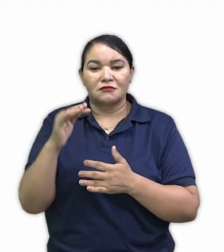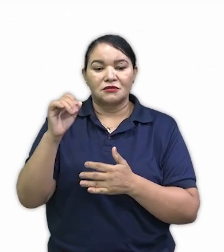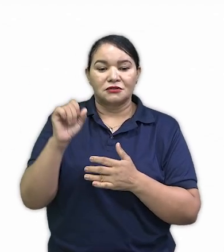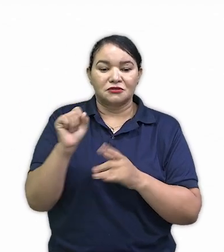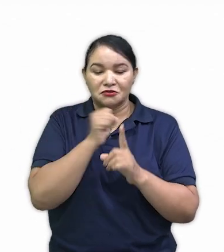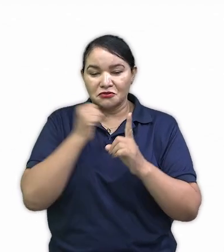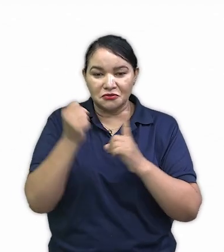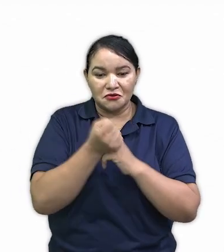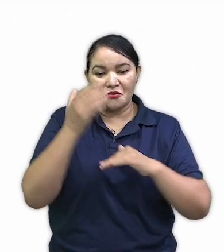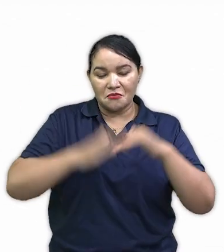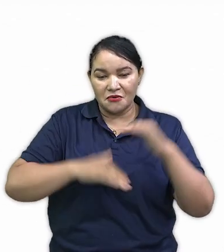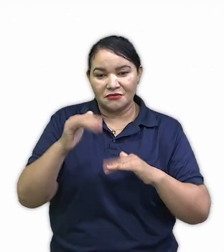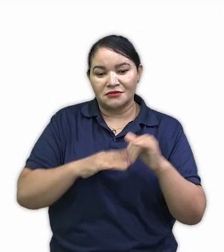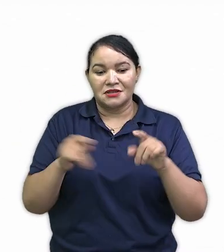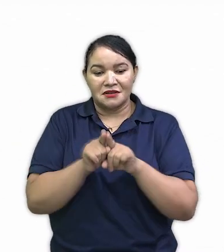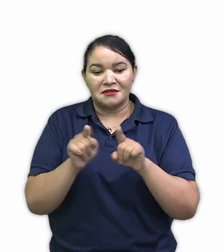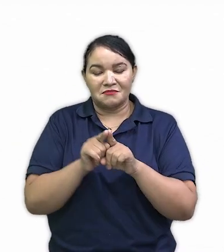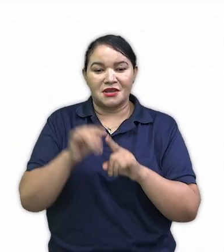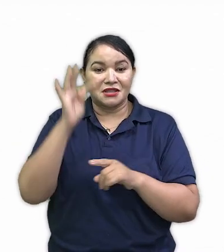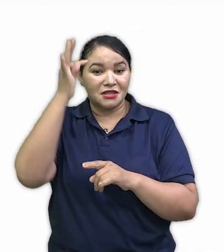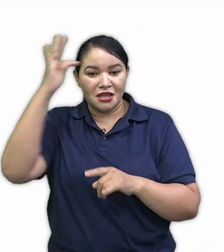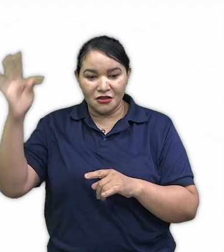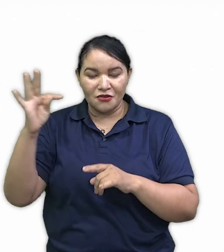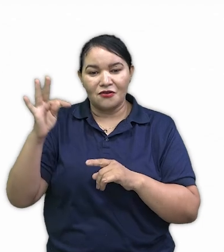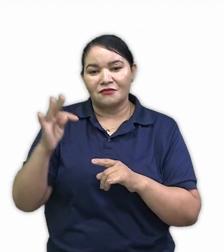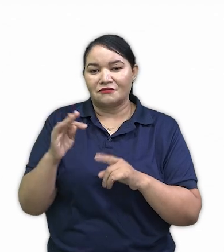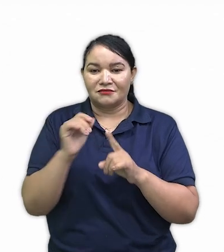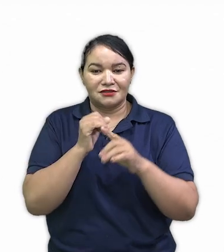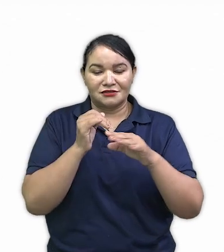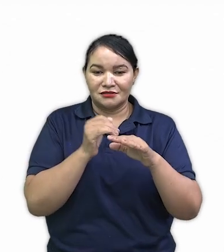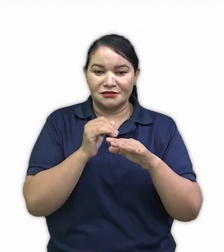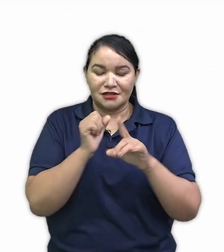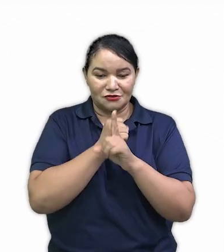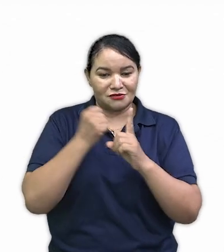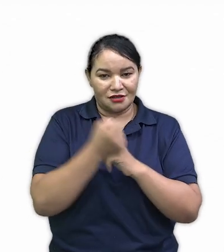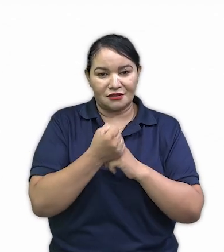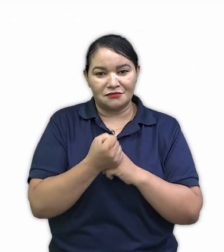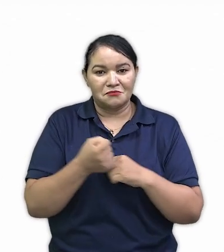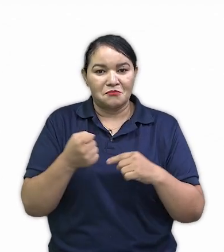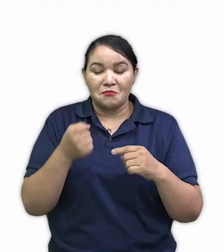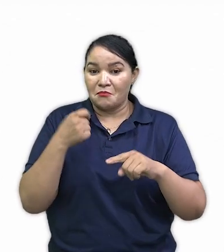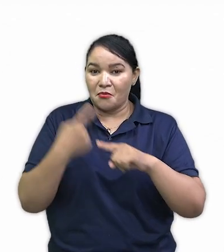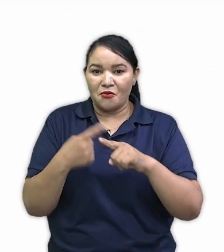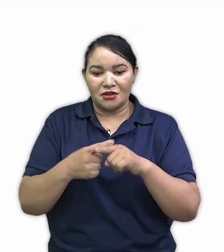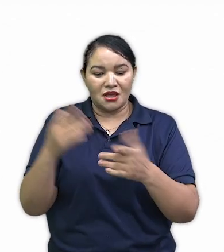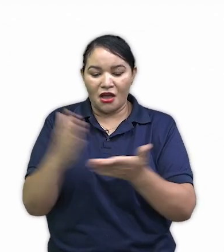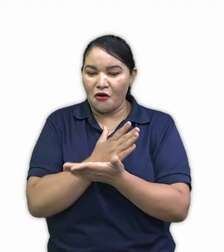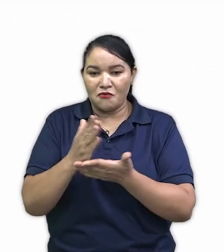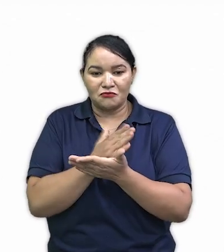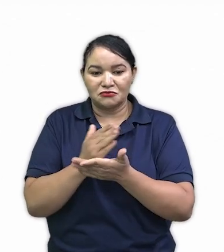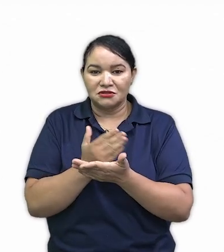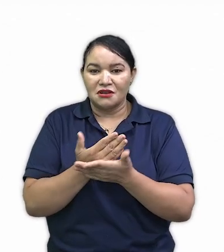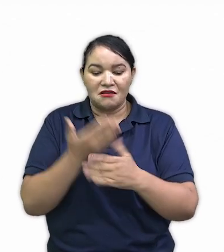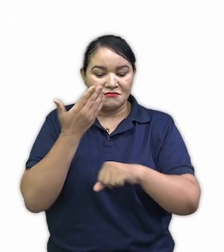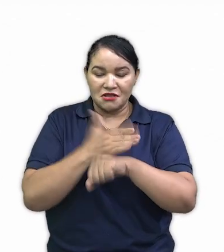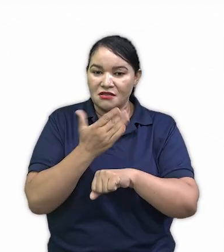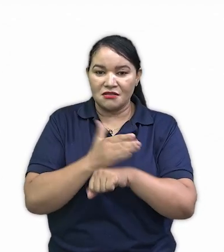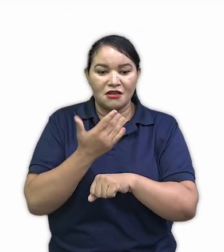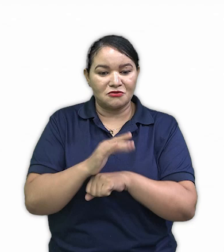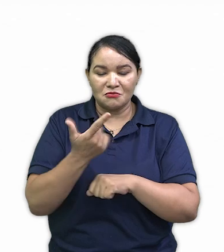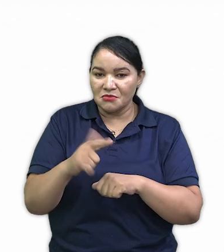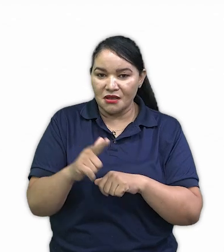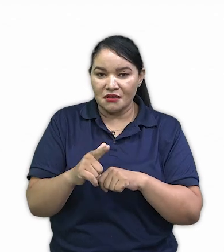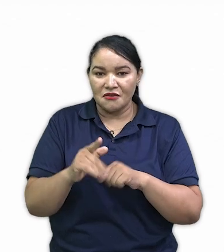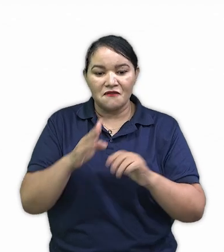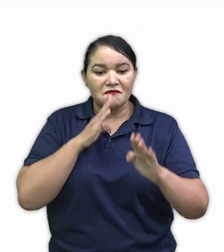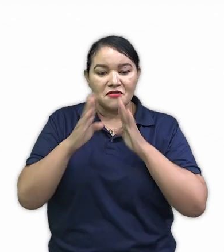sociólogos e teólogos da sociedade, né? Eu dou essa risadinha aqui porque muitos não têm preparo nenhum para isso.